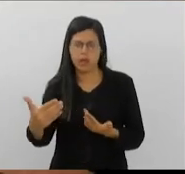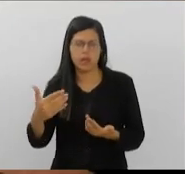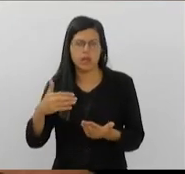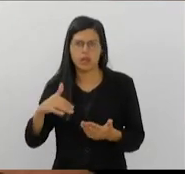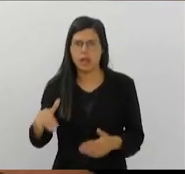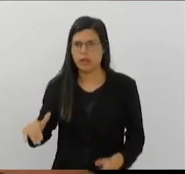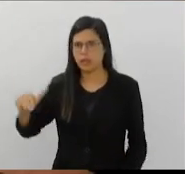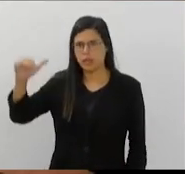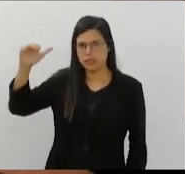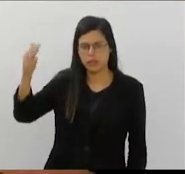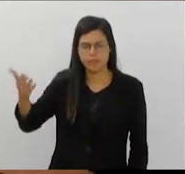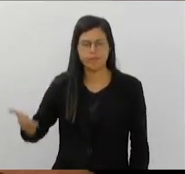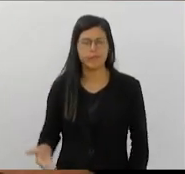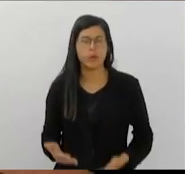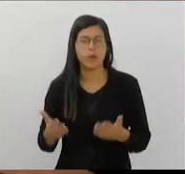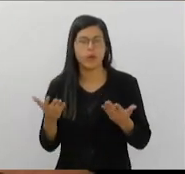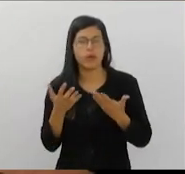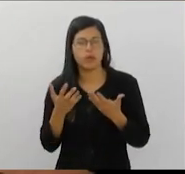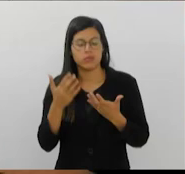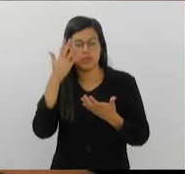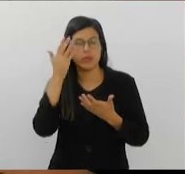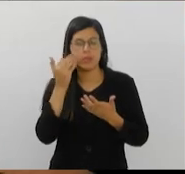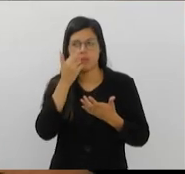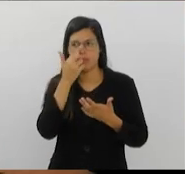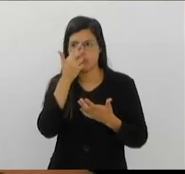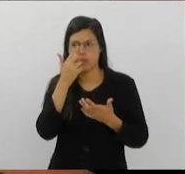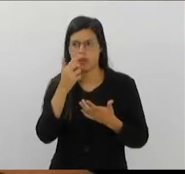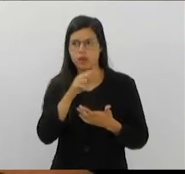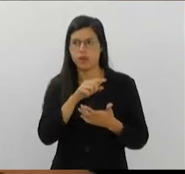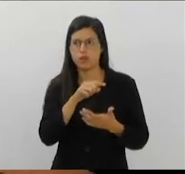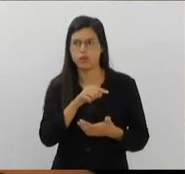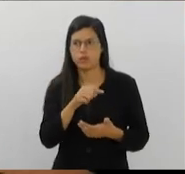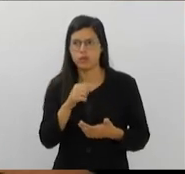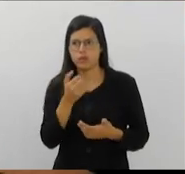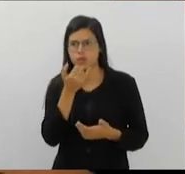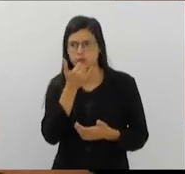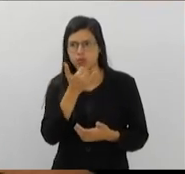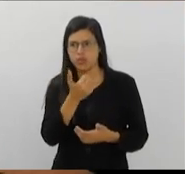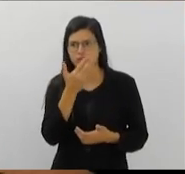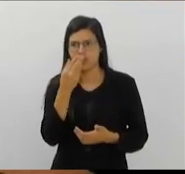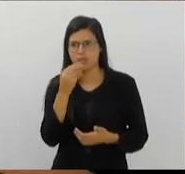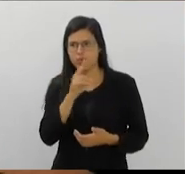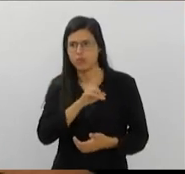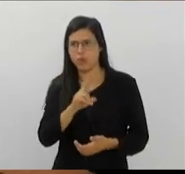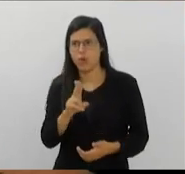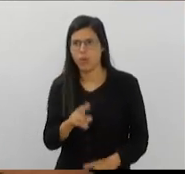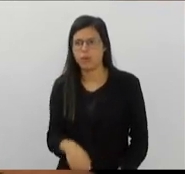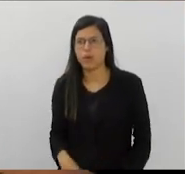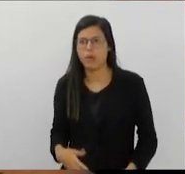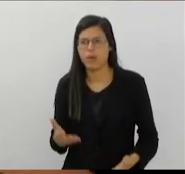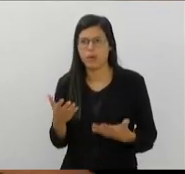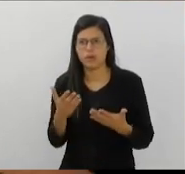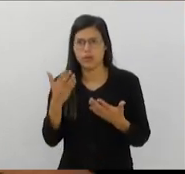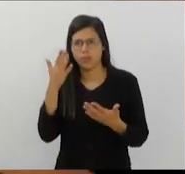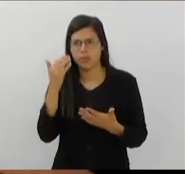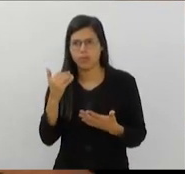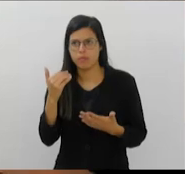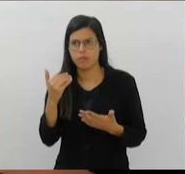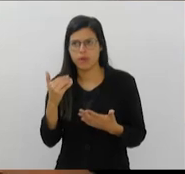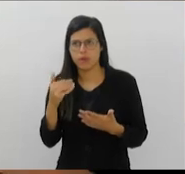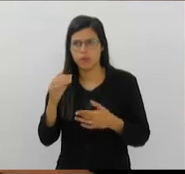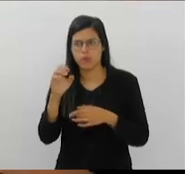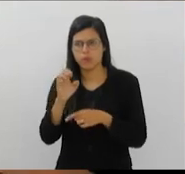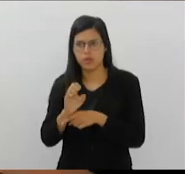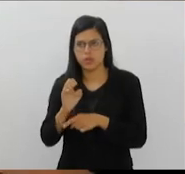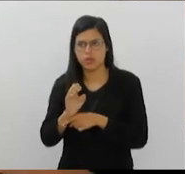adulta. Então, eu quero saber de você, desculpa que eu esqueci seu nome, eu quero saber de você, eu quero saber do